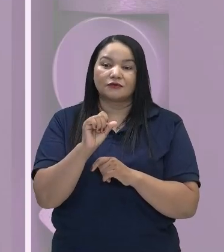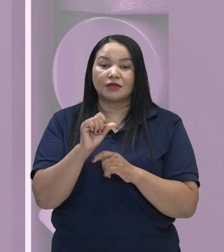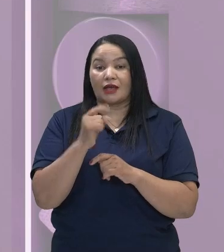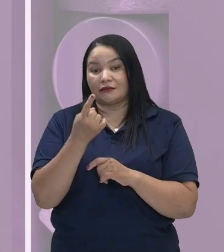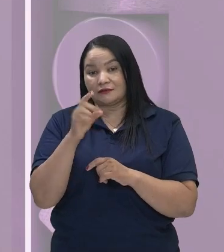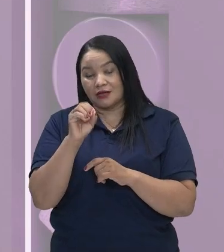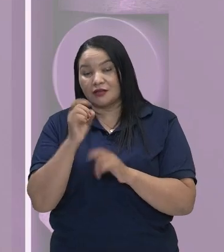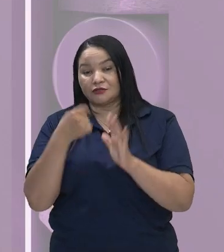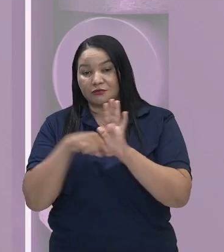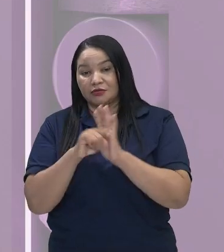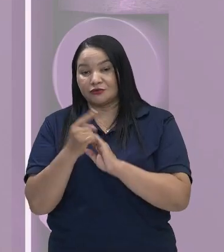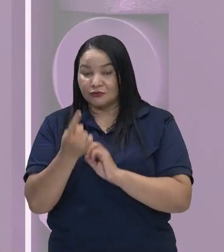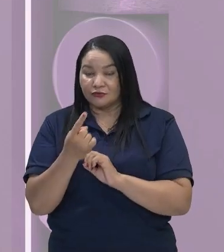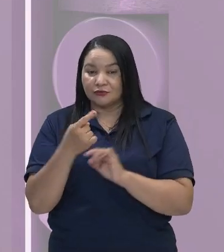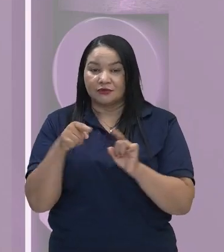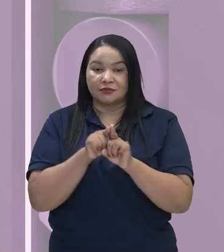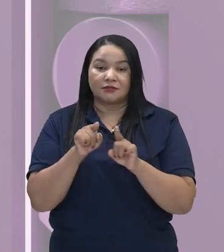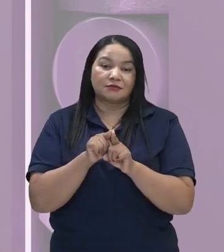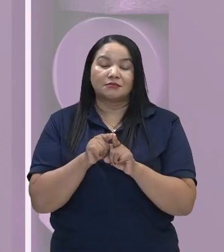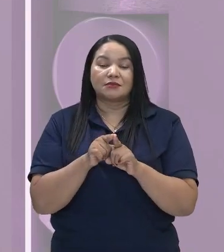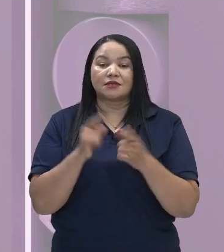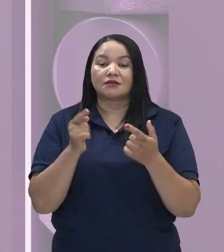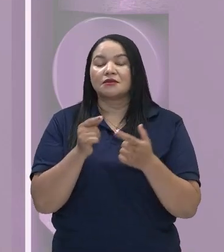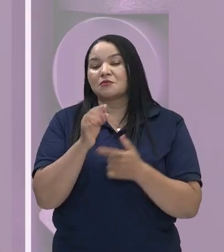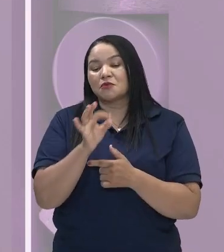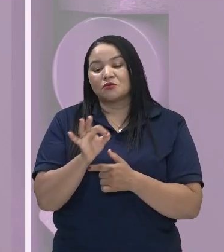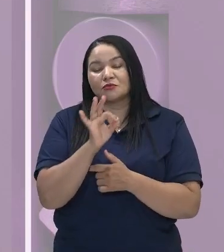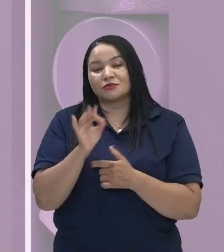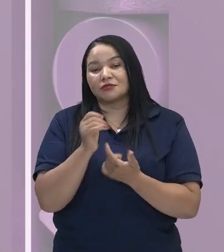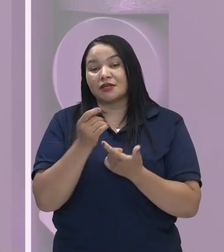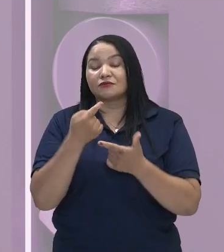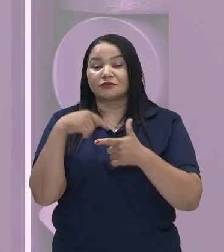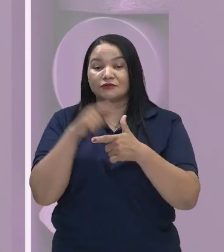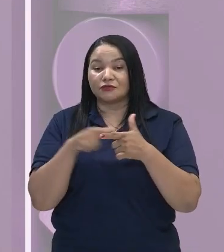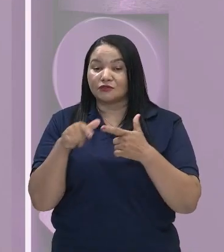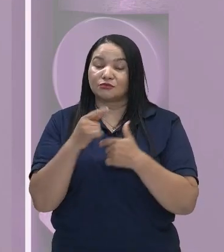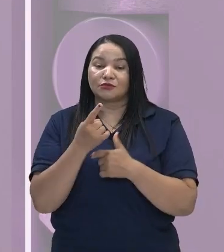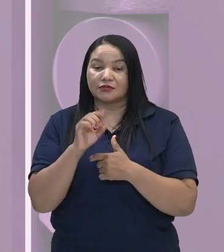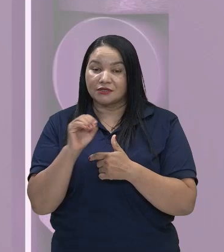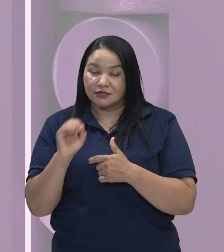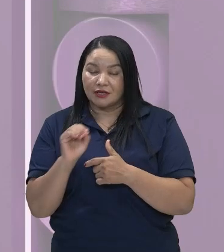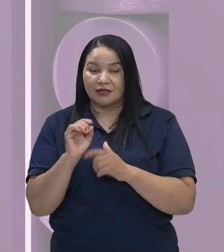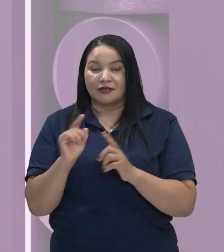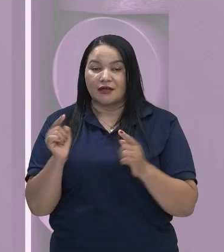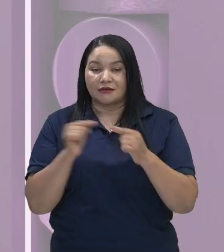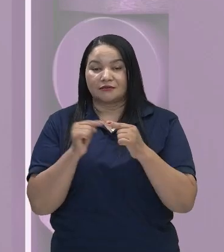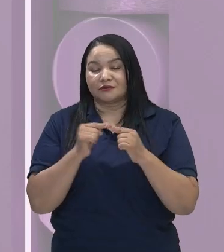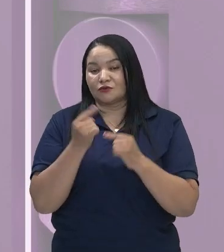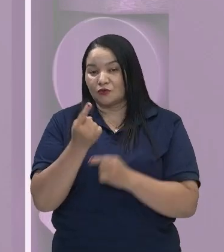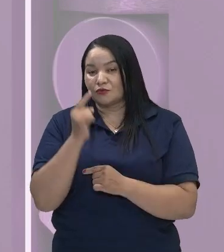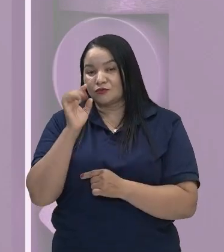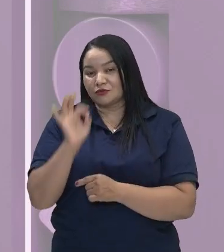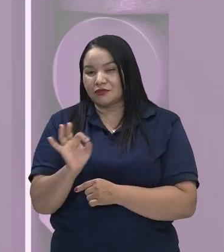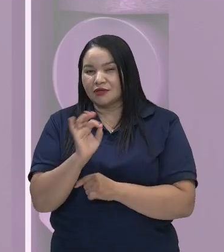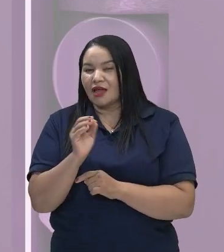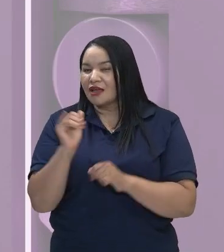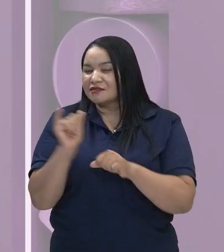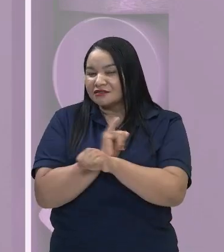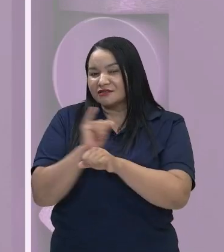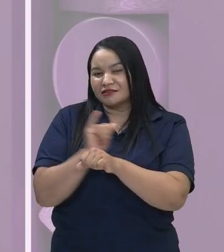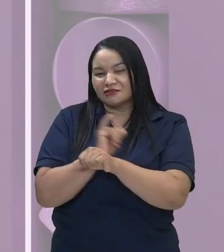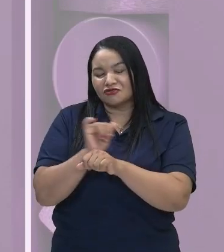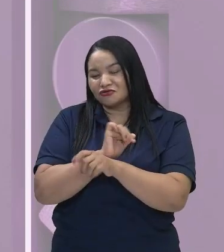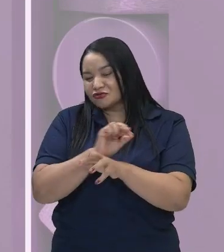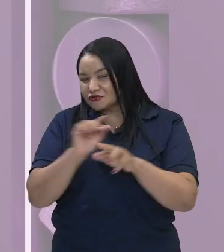1%, basta pegar o todo, que no nosso caso era 1.800, e dividir por 100, e a gente tem o valor de 1%. E usando essas estratégias, a